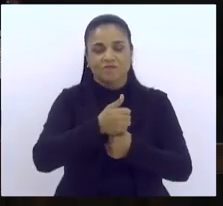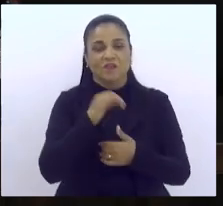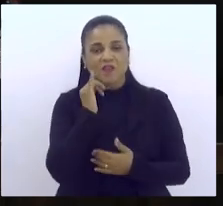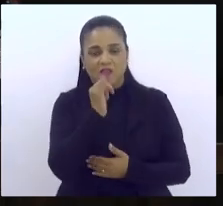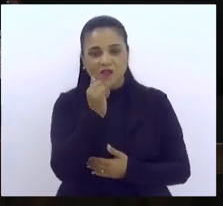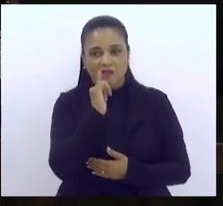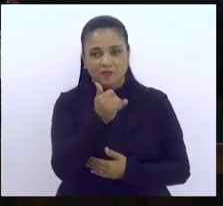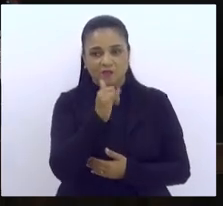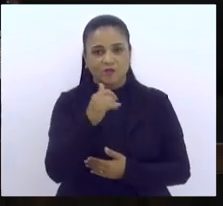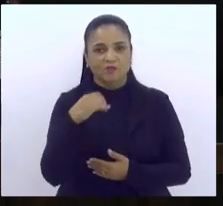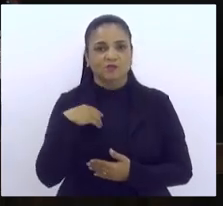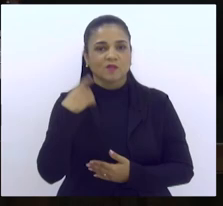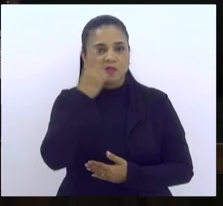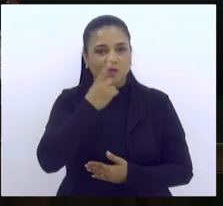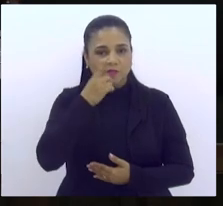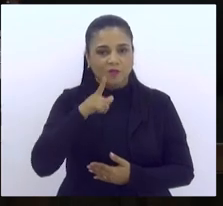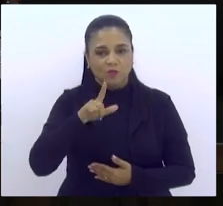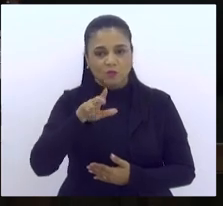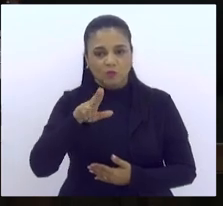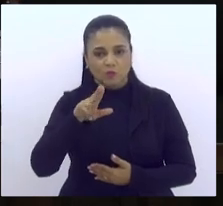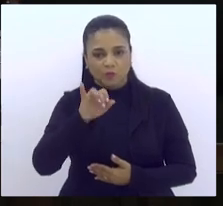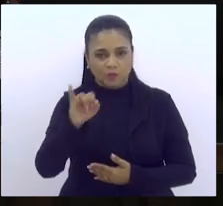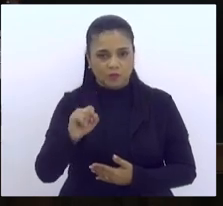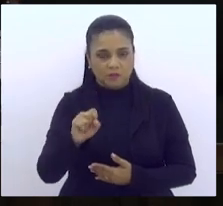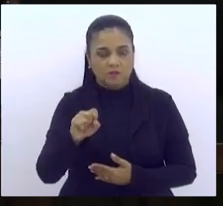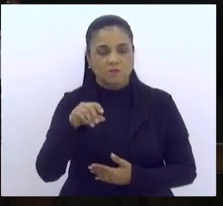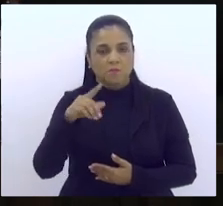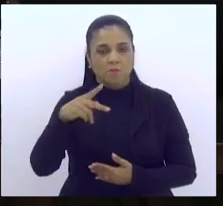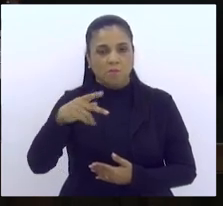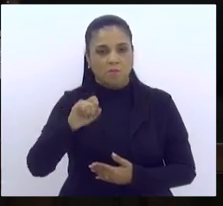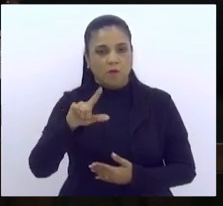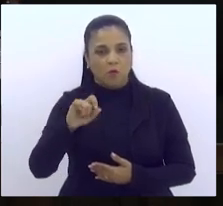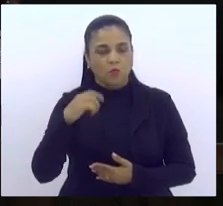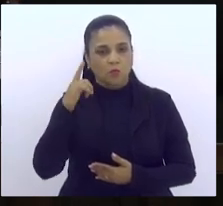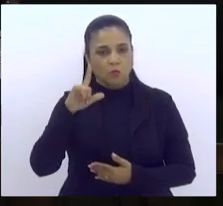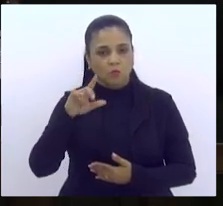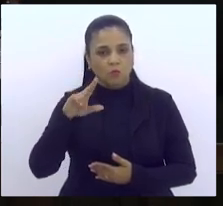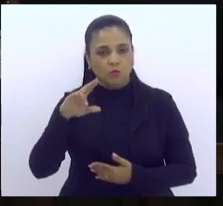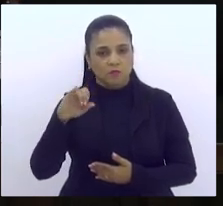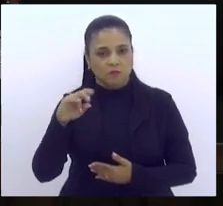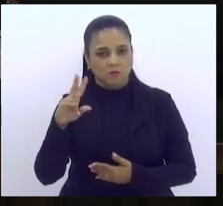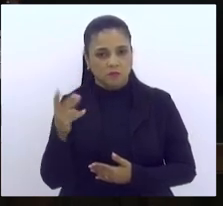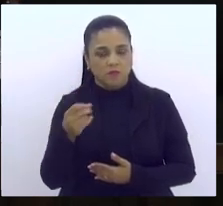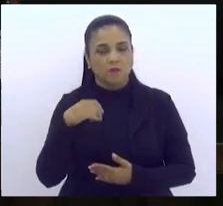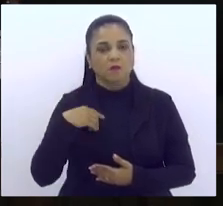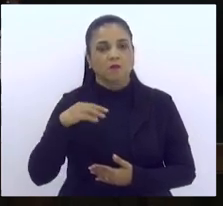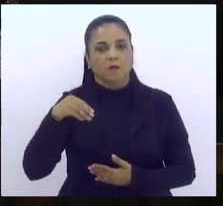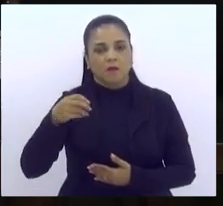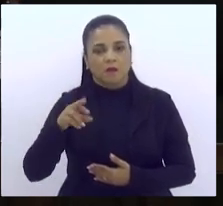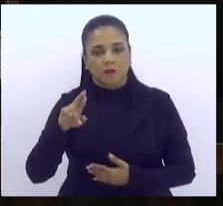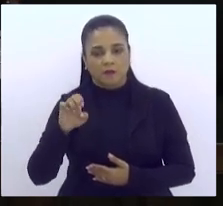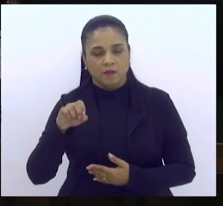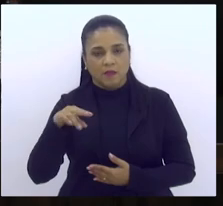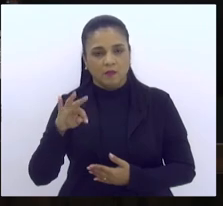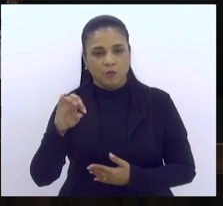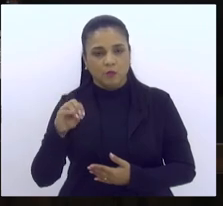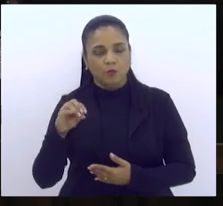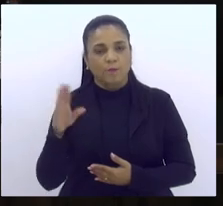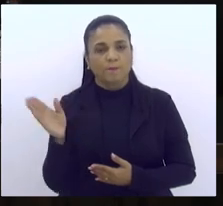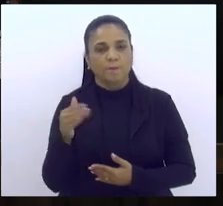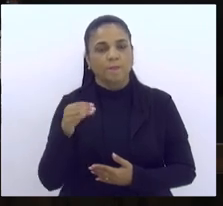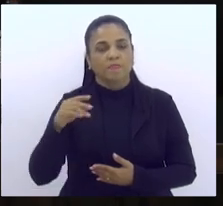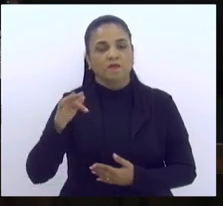Relatores, deputados Luiz Paulo, Lucinha, Dani Balbi, Alan Lopes, Renato Machado, Carlos Macedo e